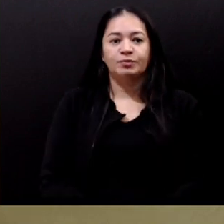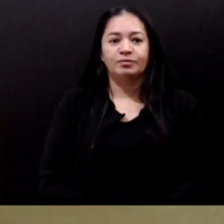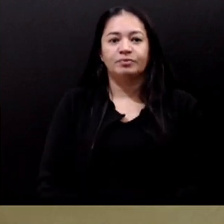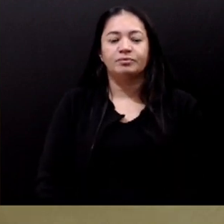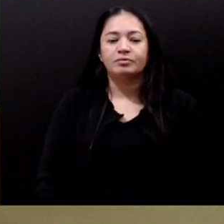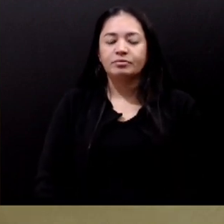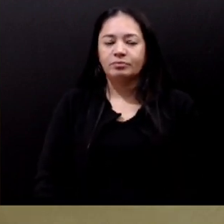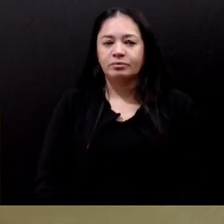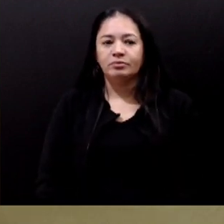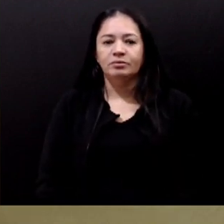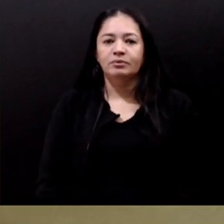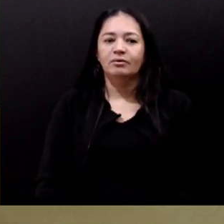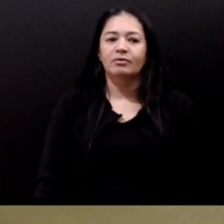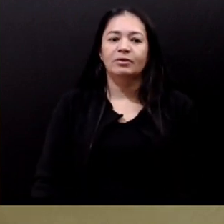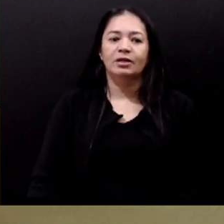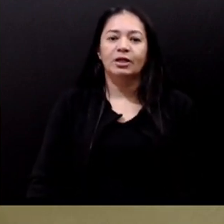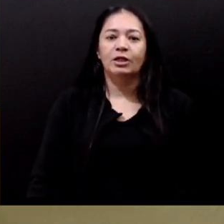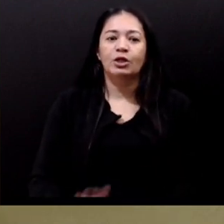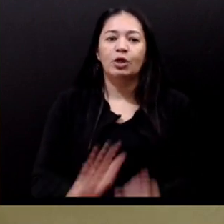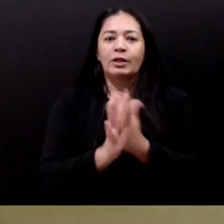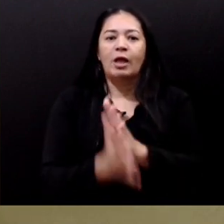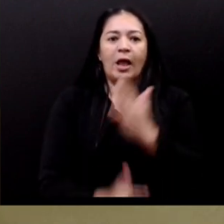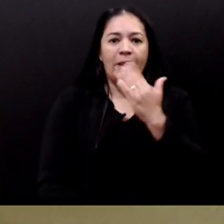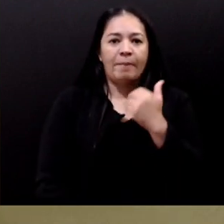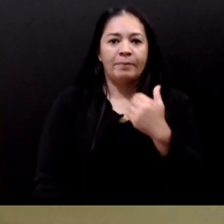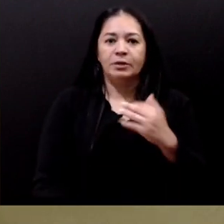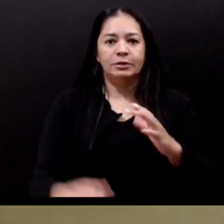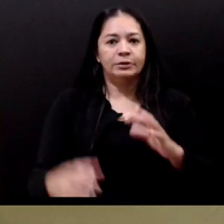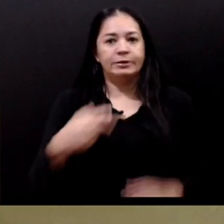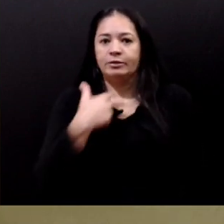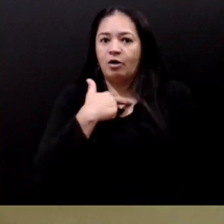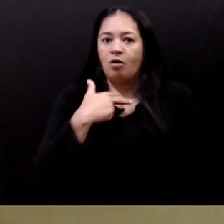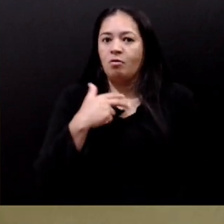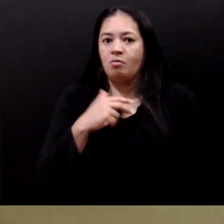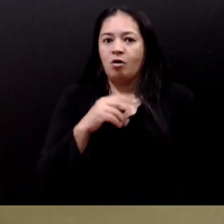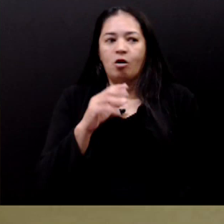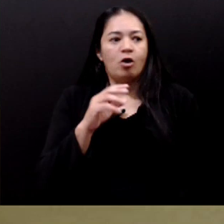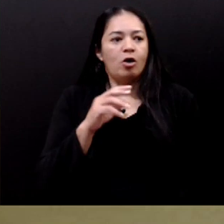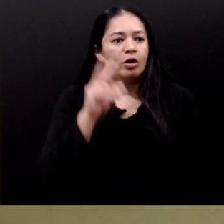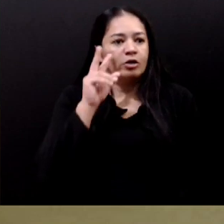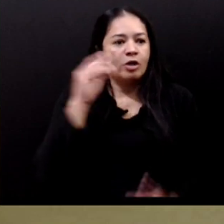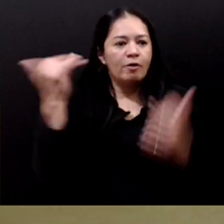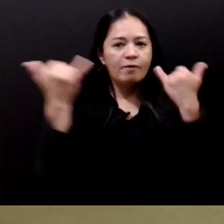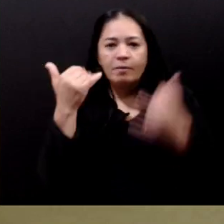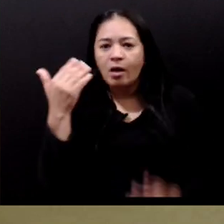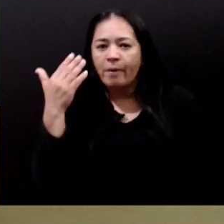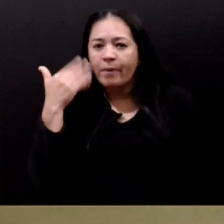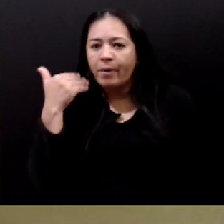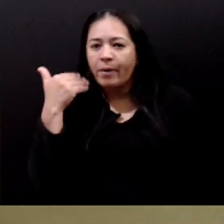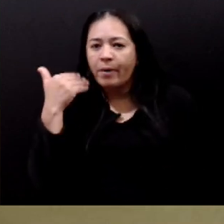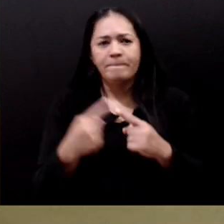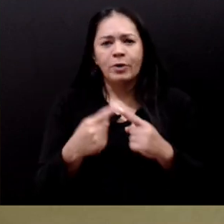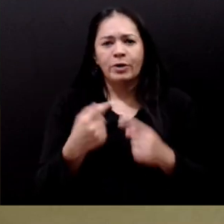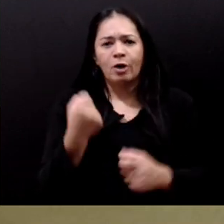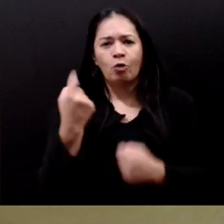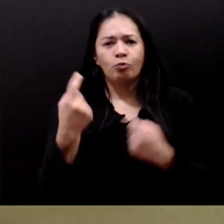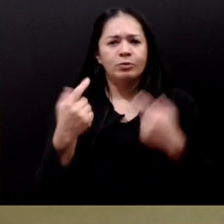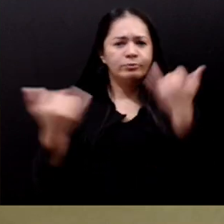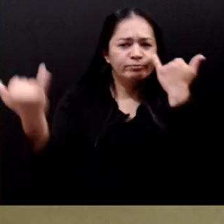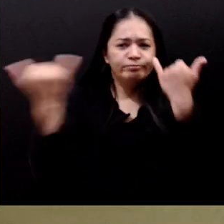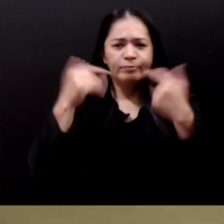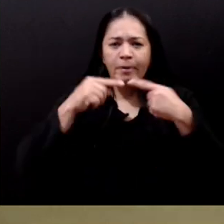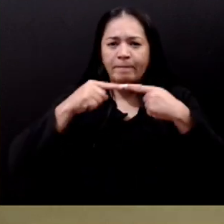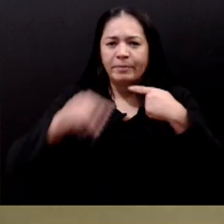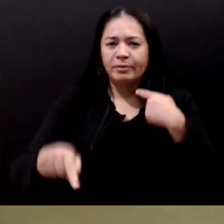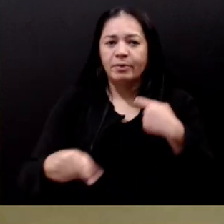gente não pode se apegar em tudo que a gente vê, e as informações são desencontradas. Então é por isso que você precisa de um profissional, né, um